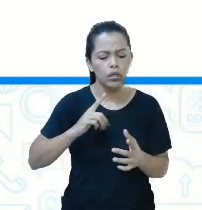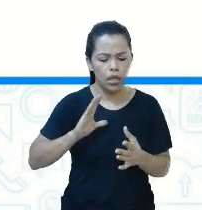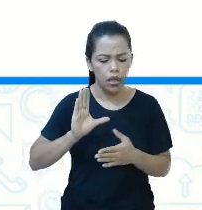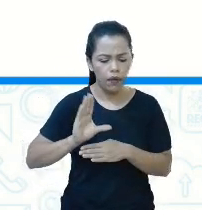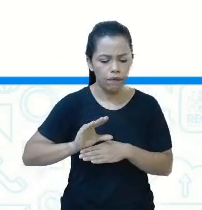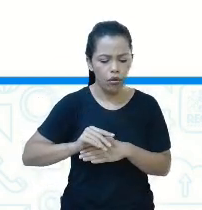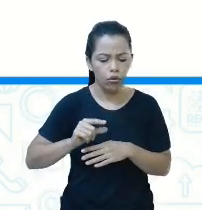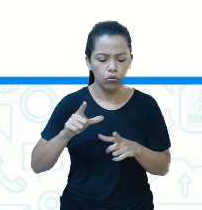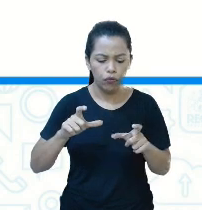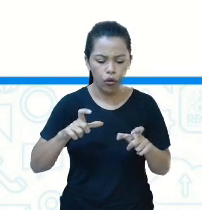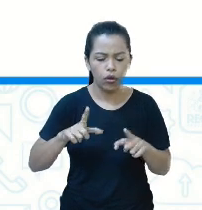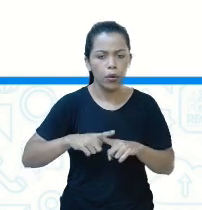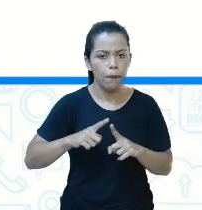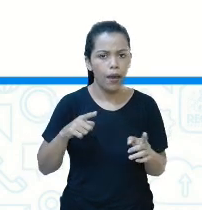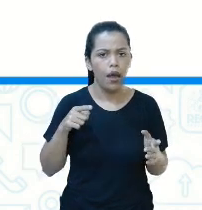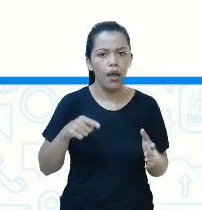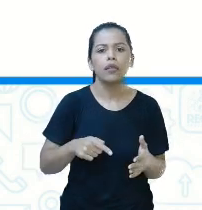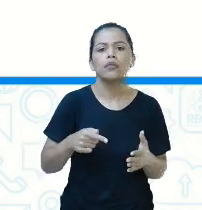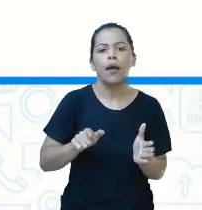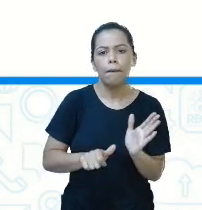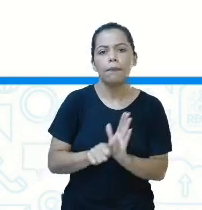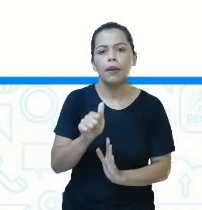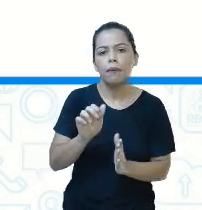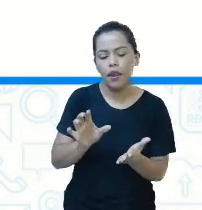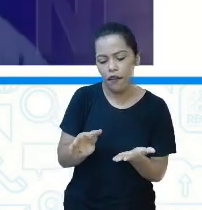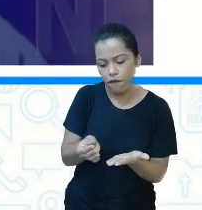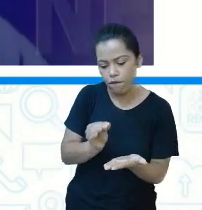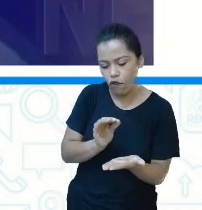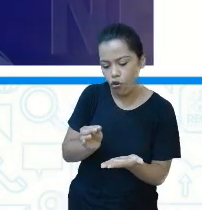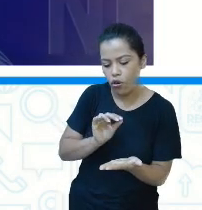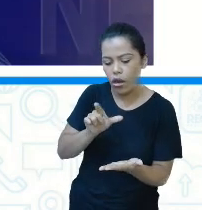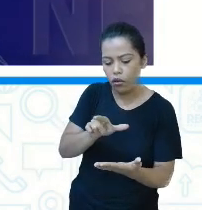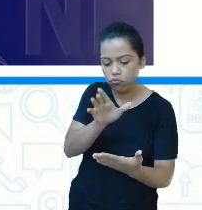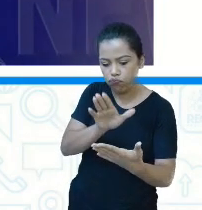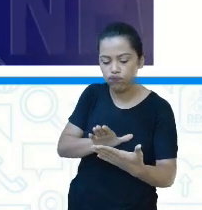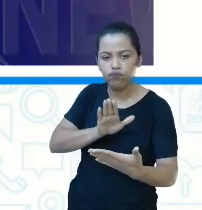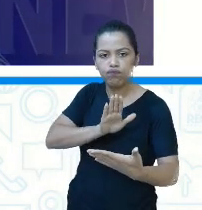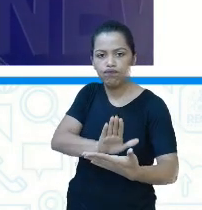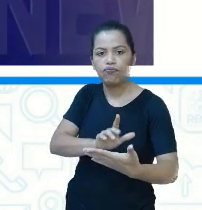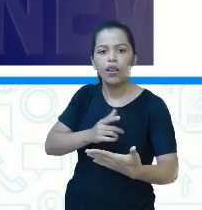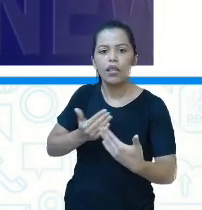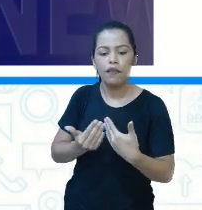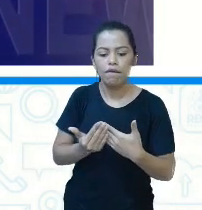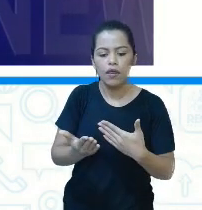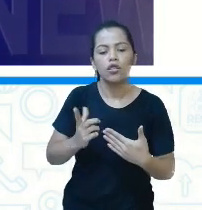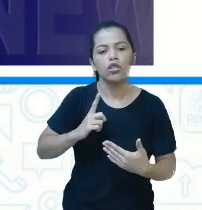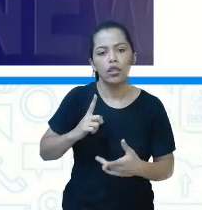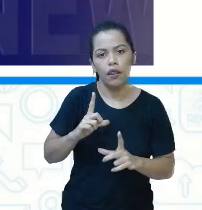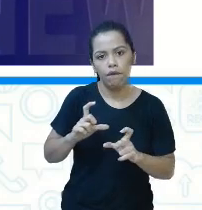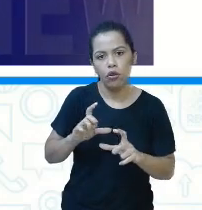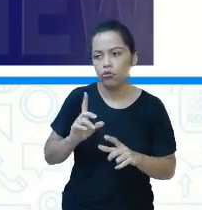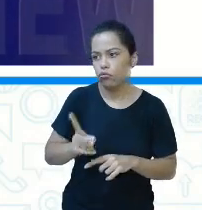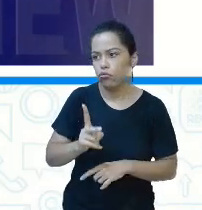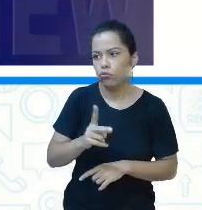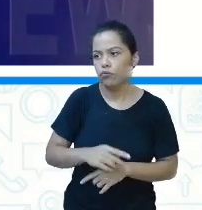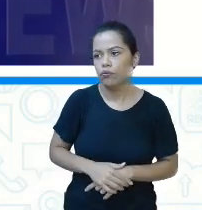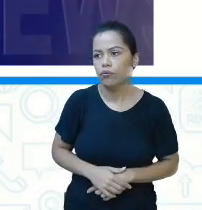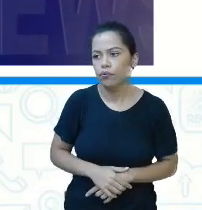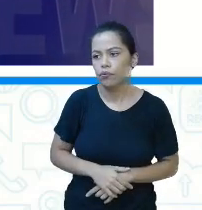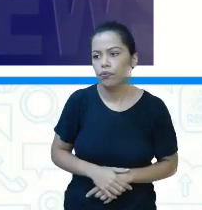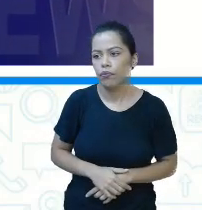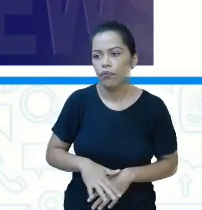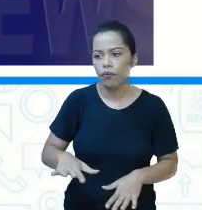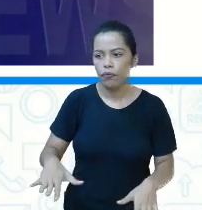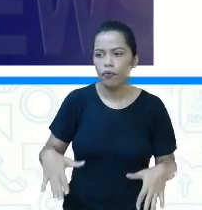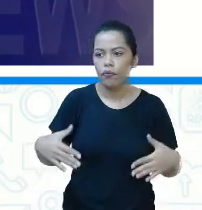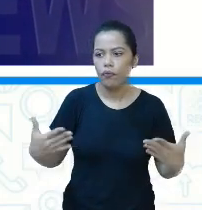que chama mesmo a atenção é aquela bem destacada que fica no início, né? Aqui nessa imagem, que tipo de notícia,